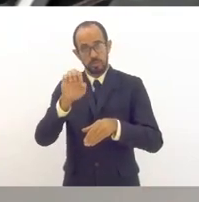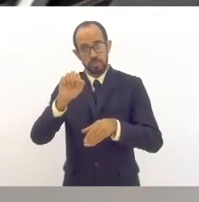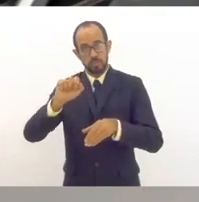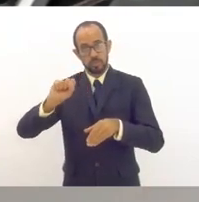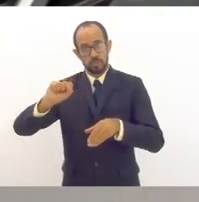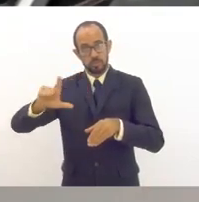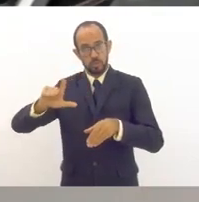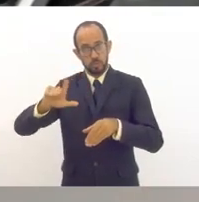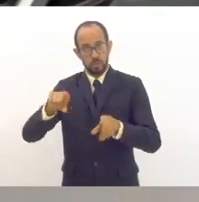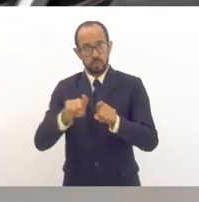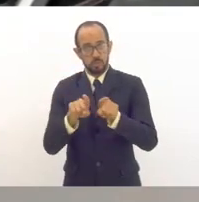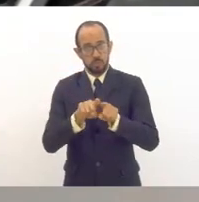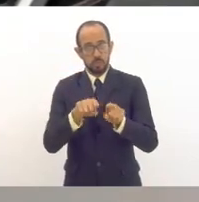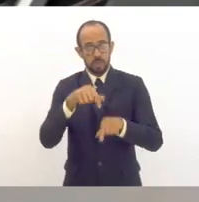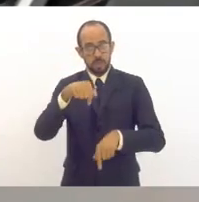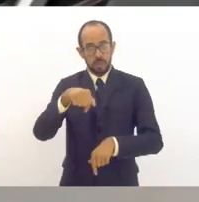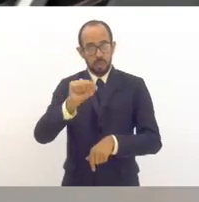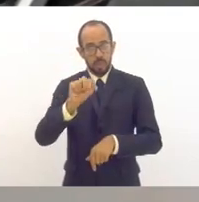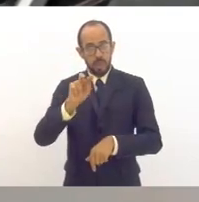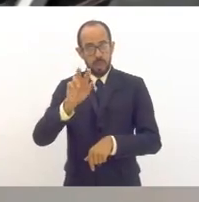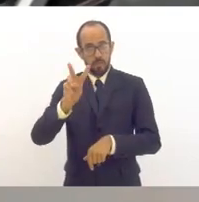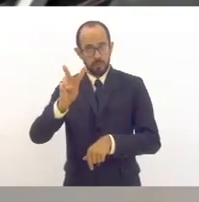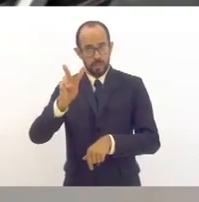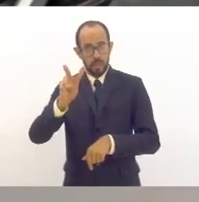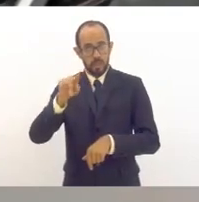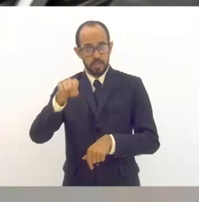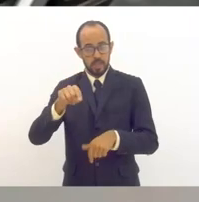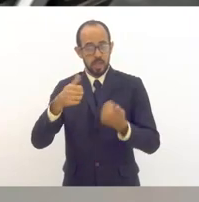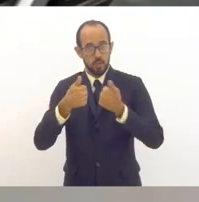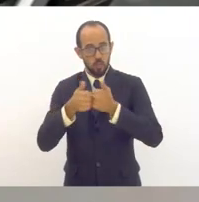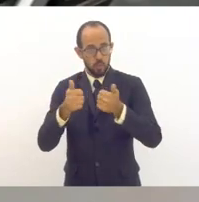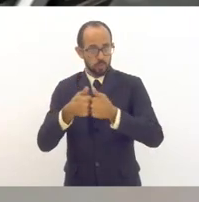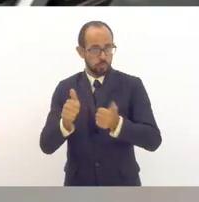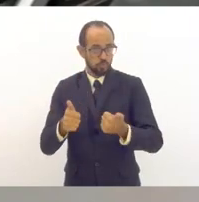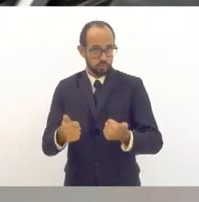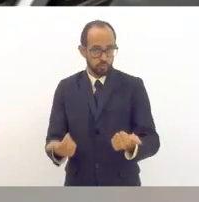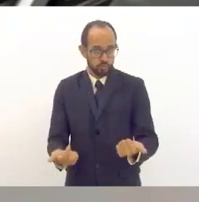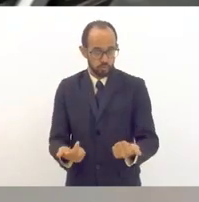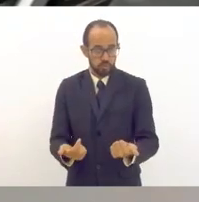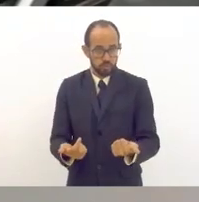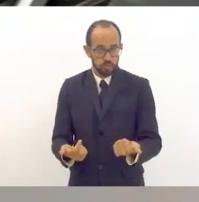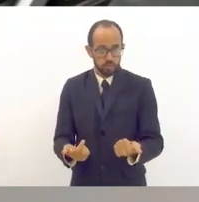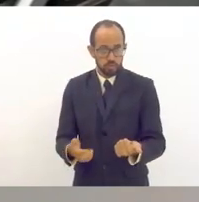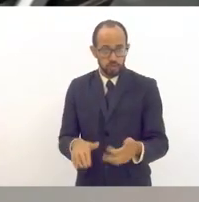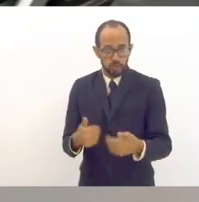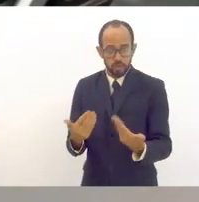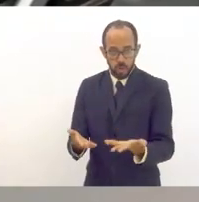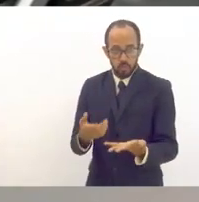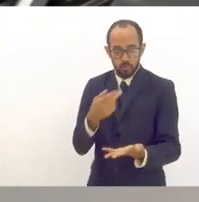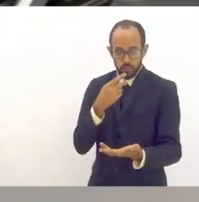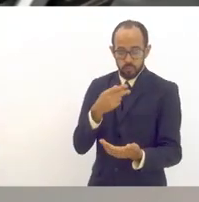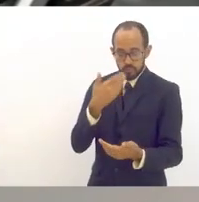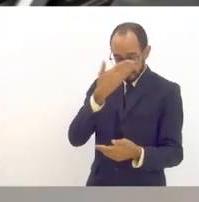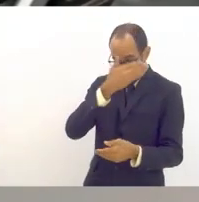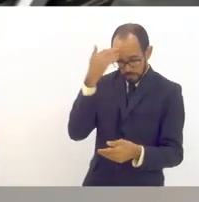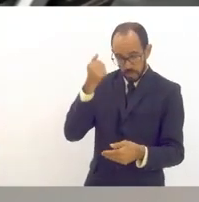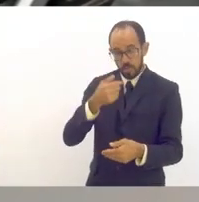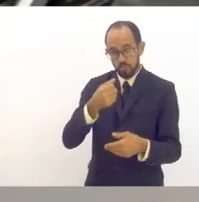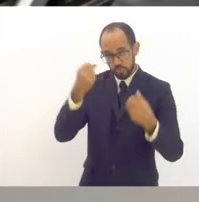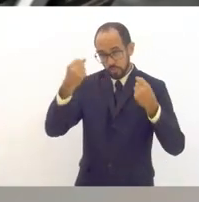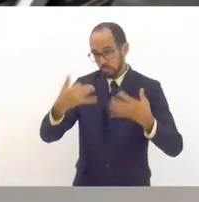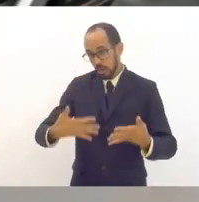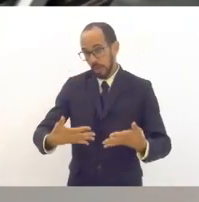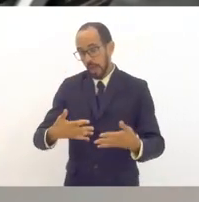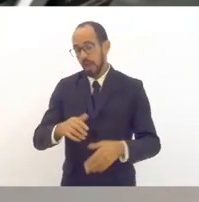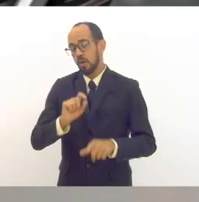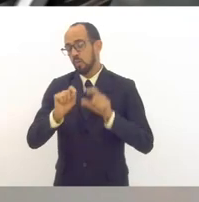é também transporte público de passageiro Isso é uma questão é que foi dito Foi esquecido esqueceu de ser